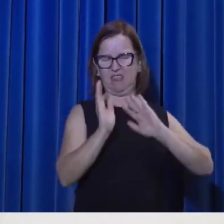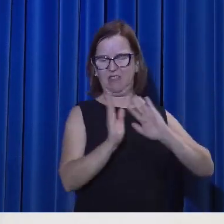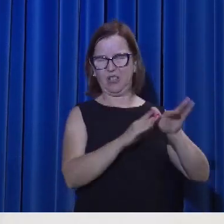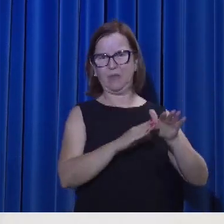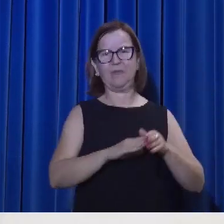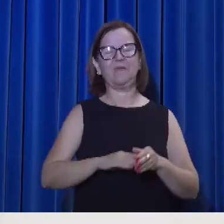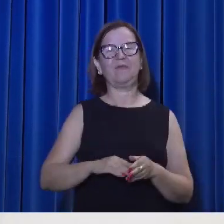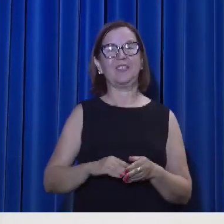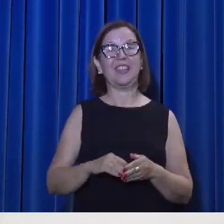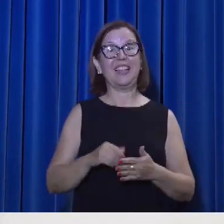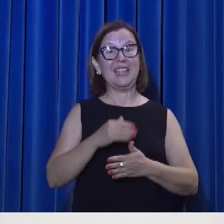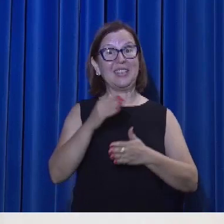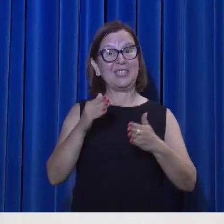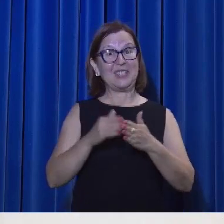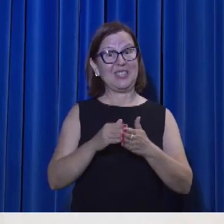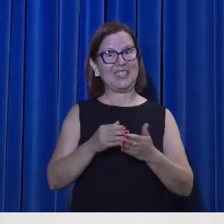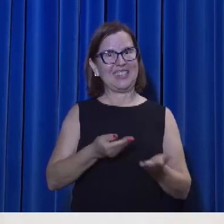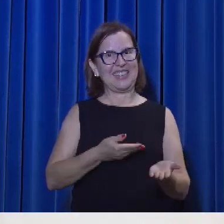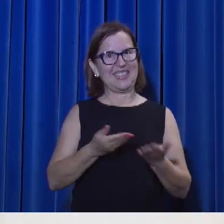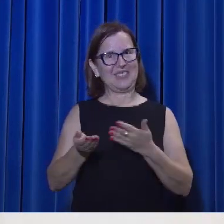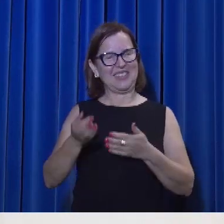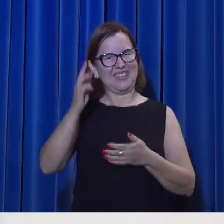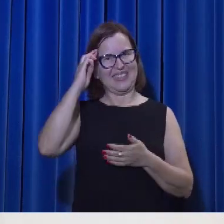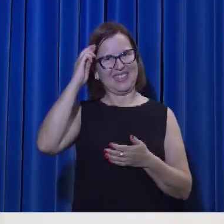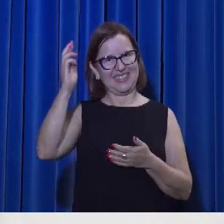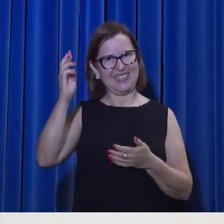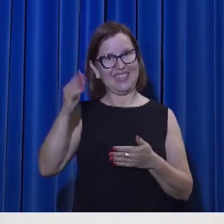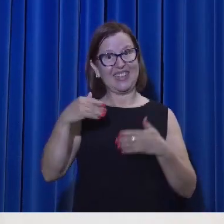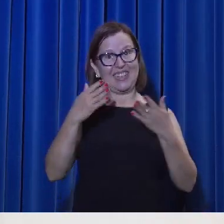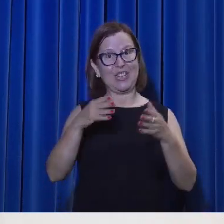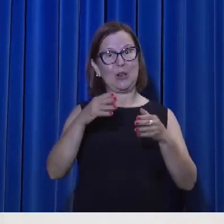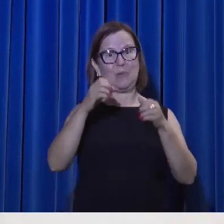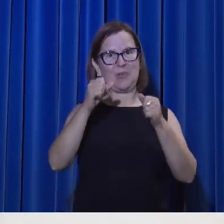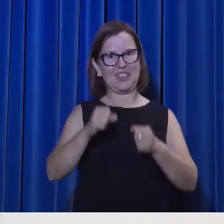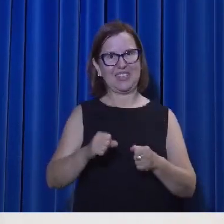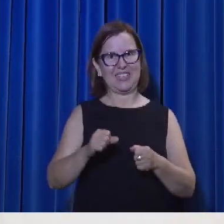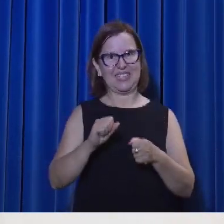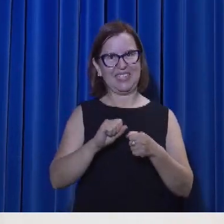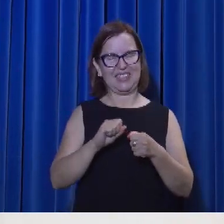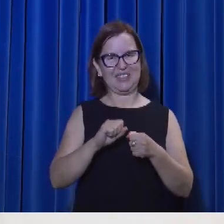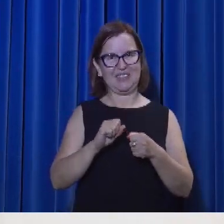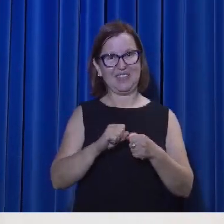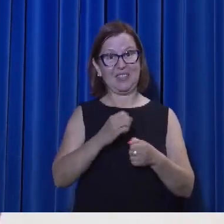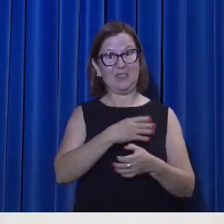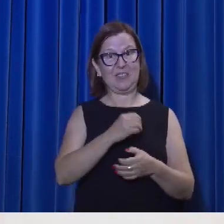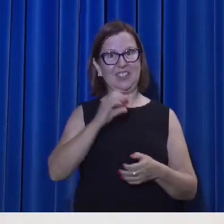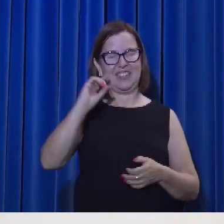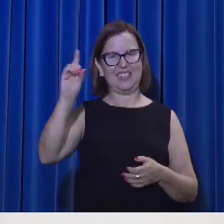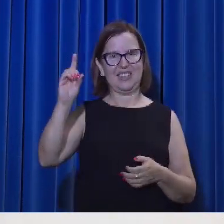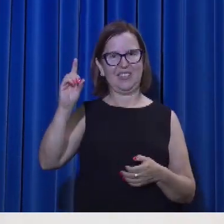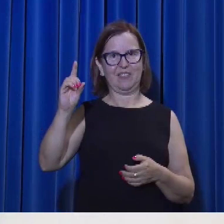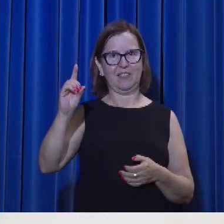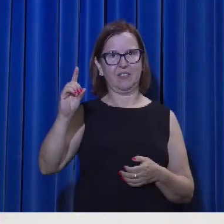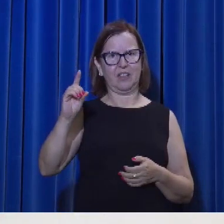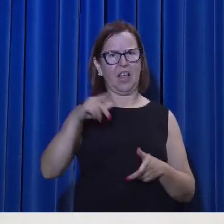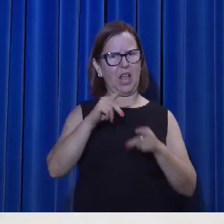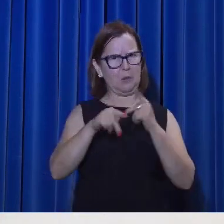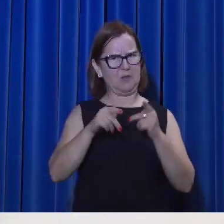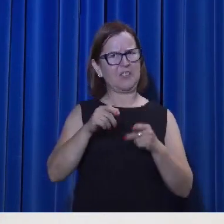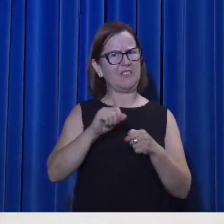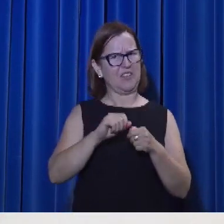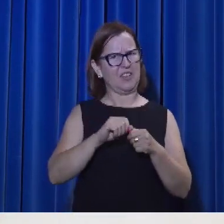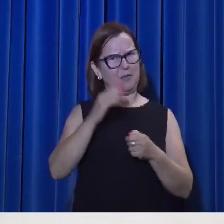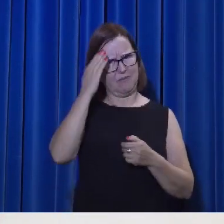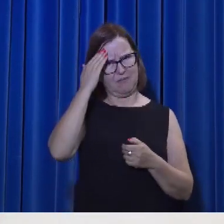Todos quantos o receberam, deu-lhes o poder de serem feitos filhos de Deus. A saber, os que fazem o bem? Não, os que